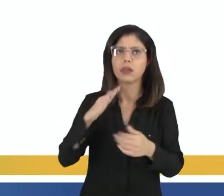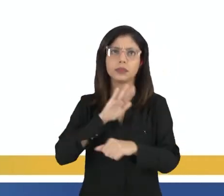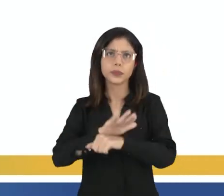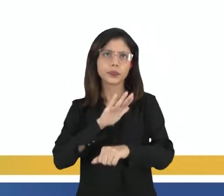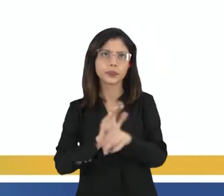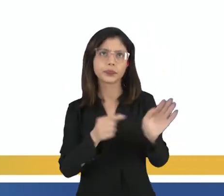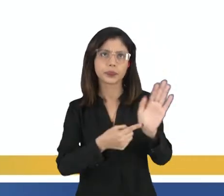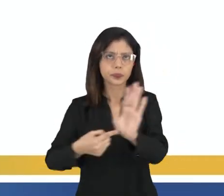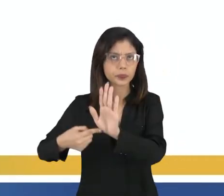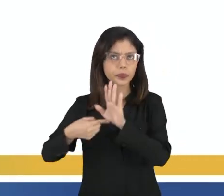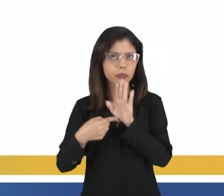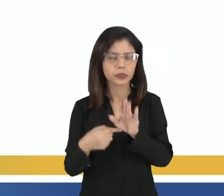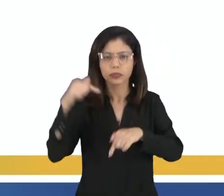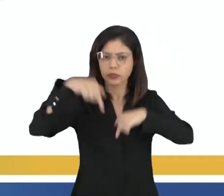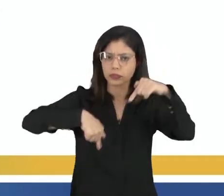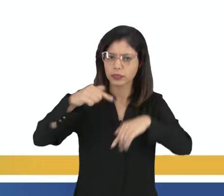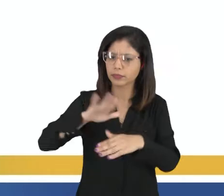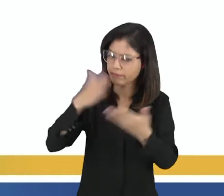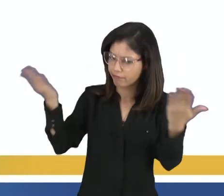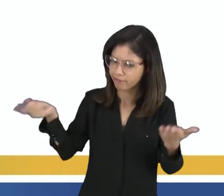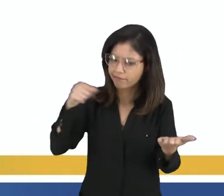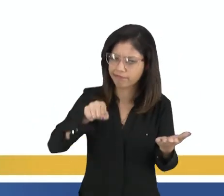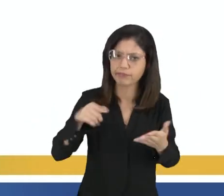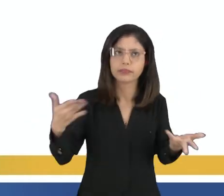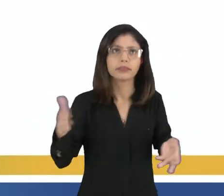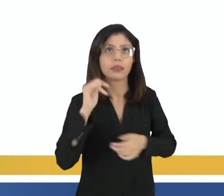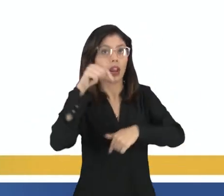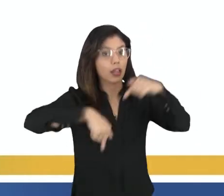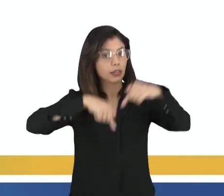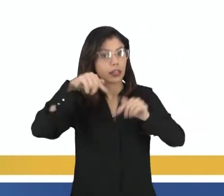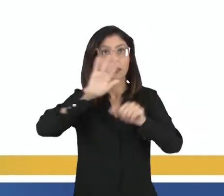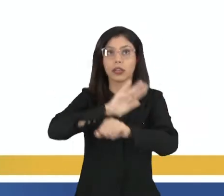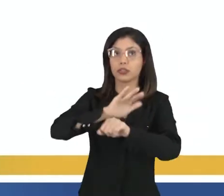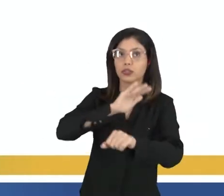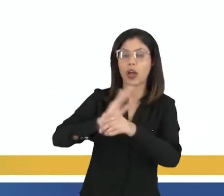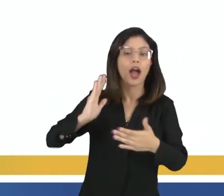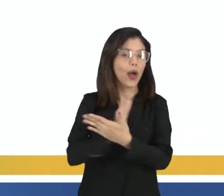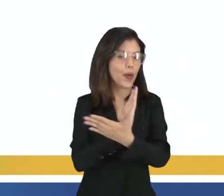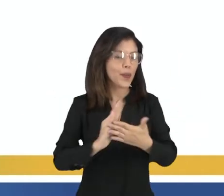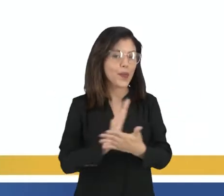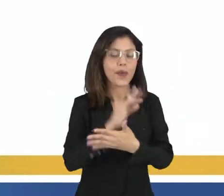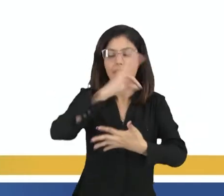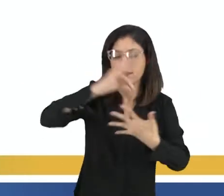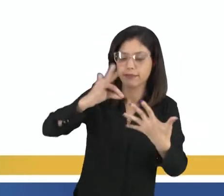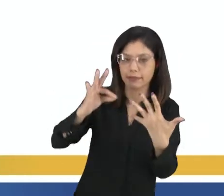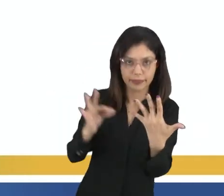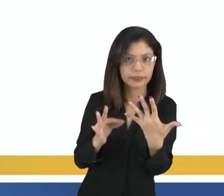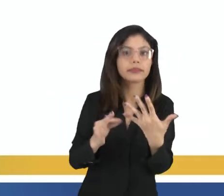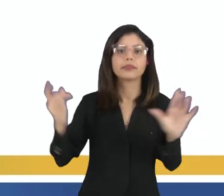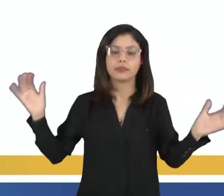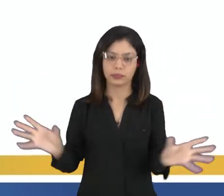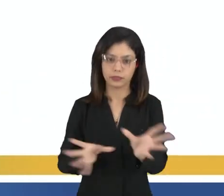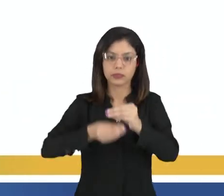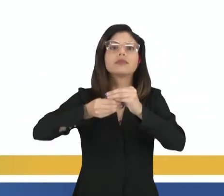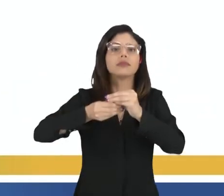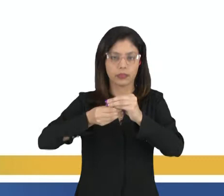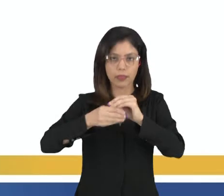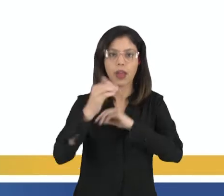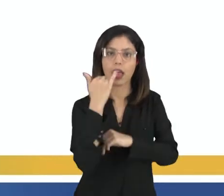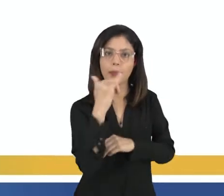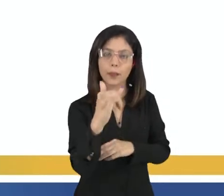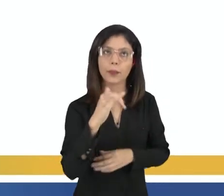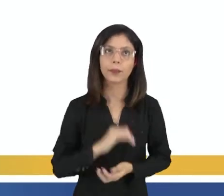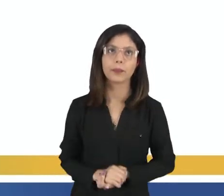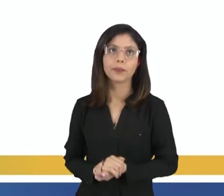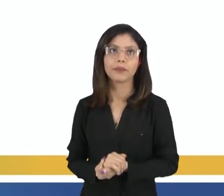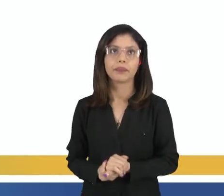contribuição da química em relação a isso? A química contribui com alguns fenômenos relacionados com energia elétrica. Então, nós